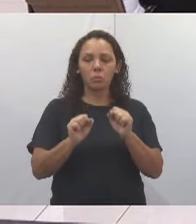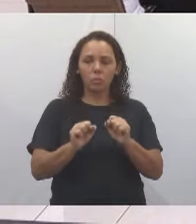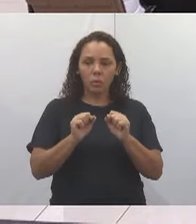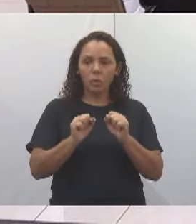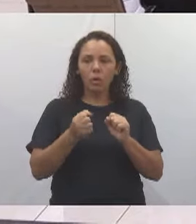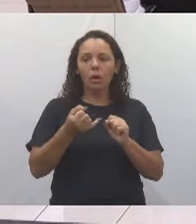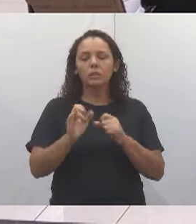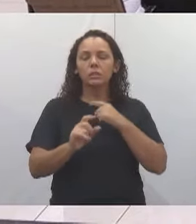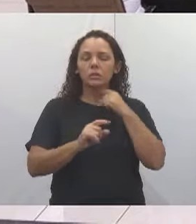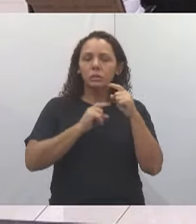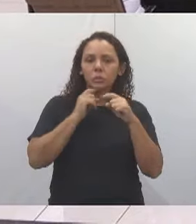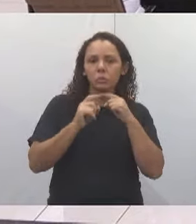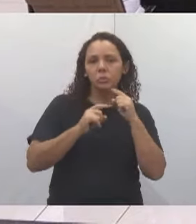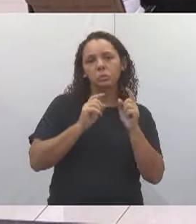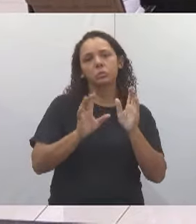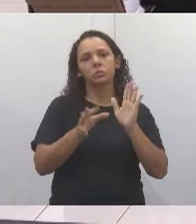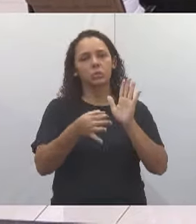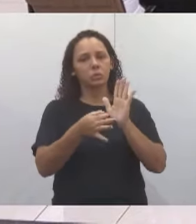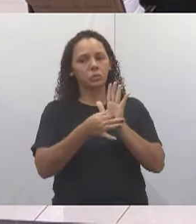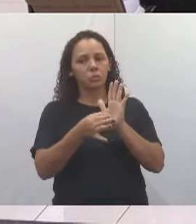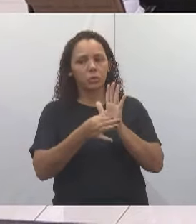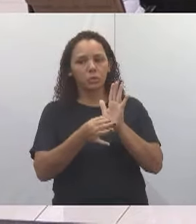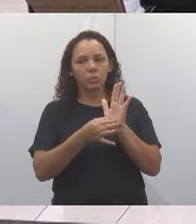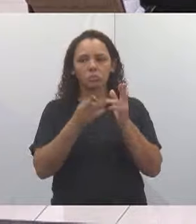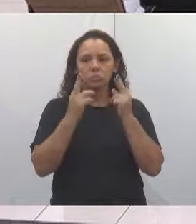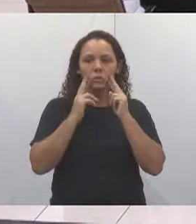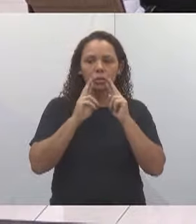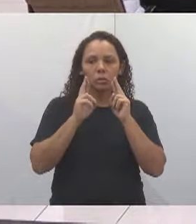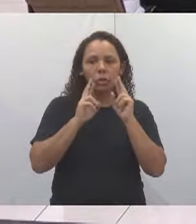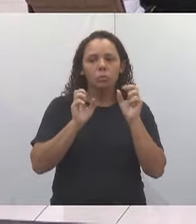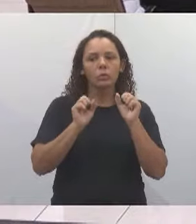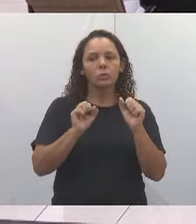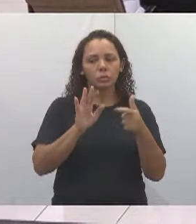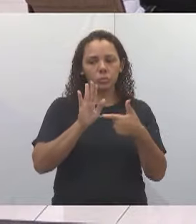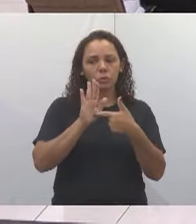dúvidas, sugestões, críticas, o que vocês quiserem.